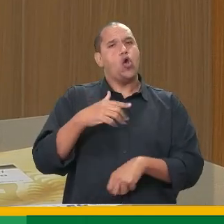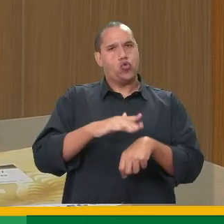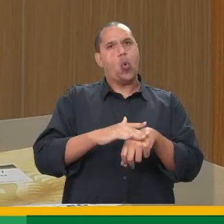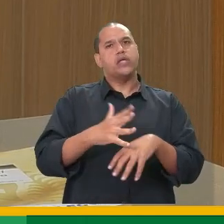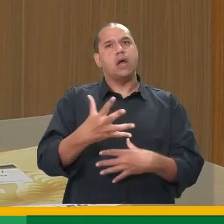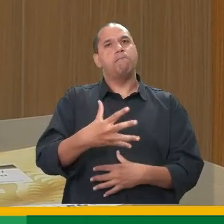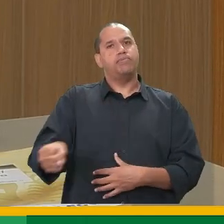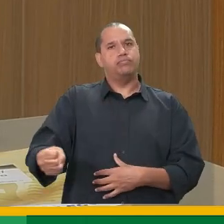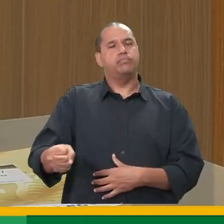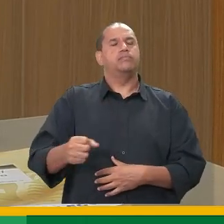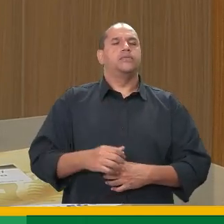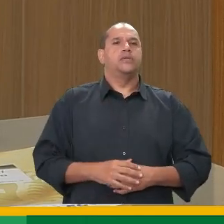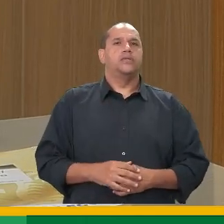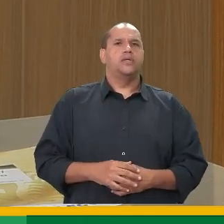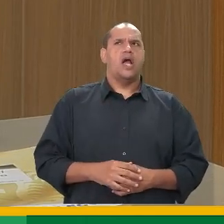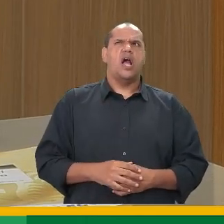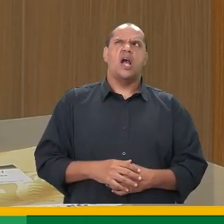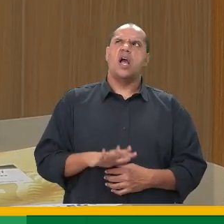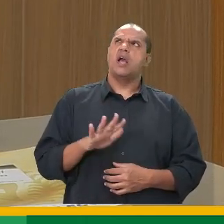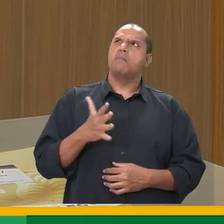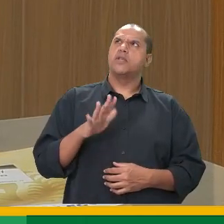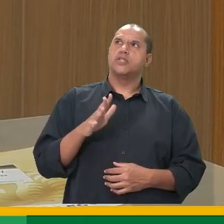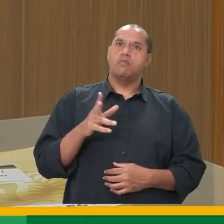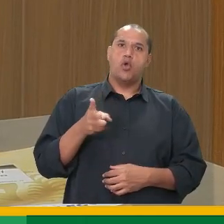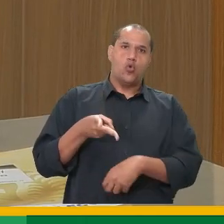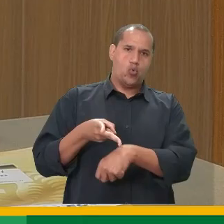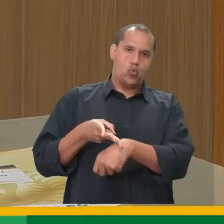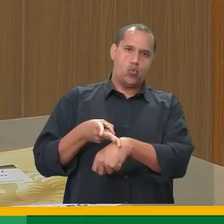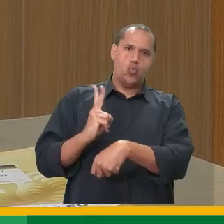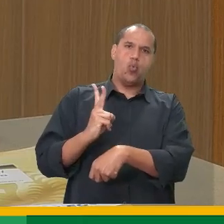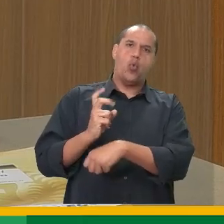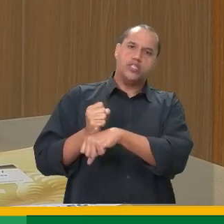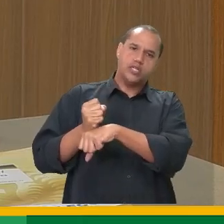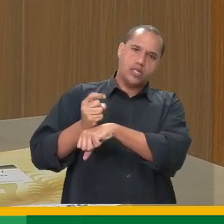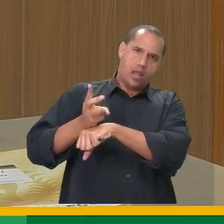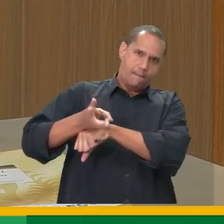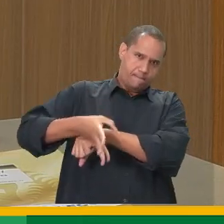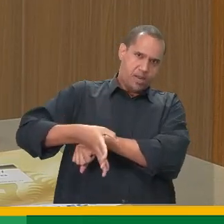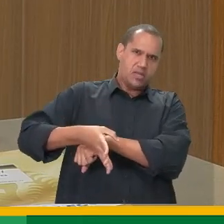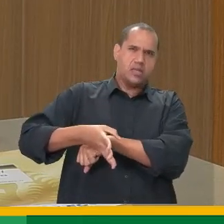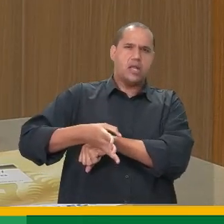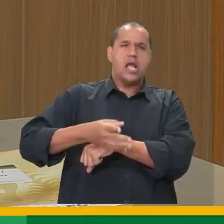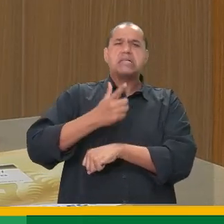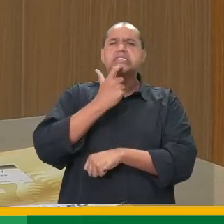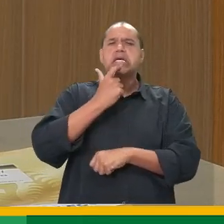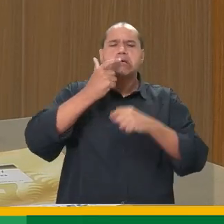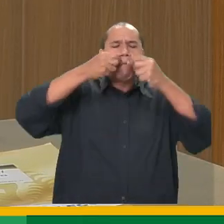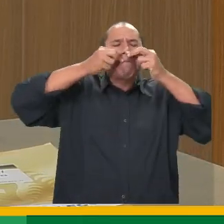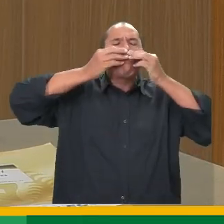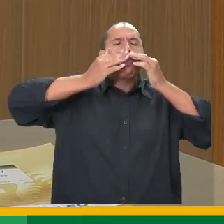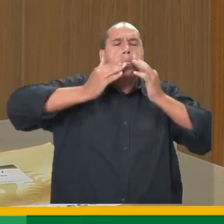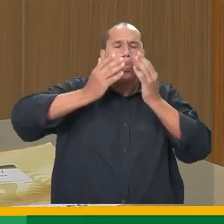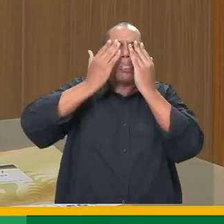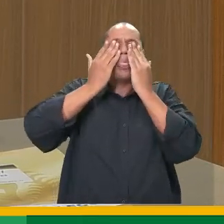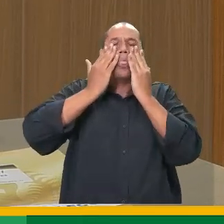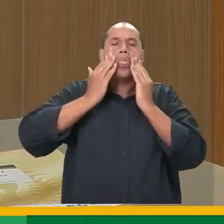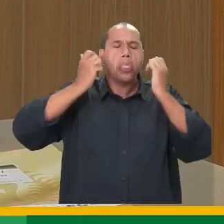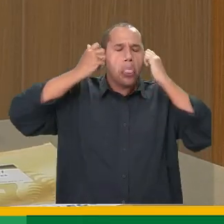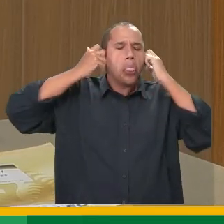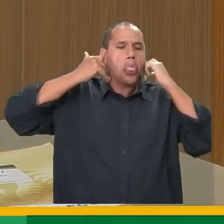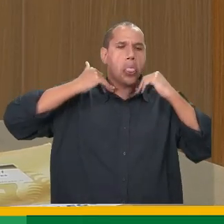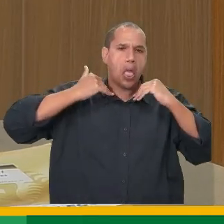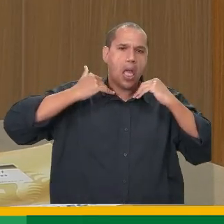foi 2 horas da manhã ela faleceu pondo sangue pelo nariz pelos olhos pelo ouvido